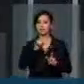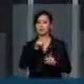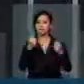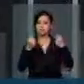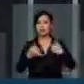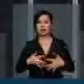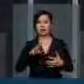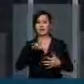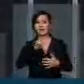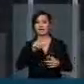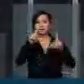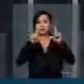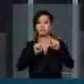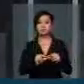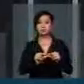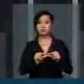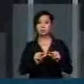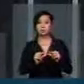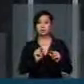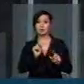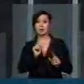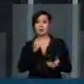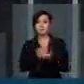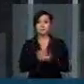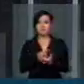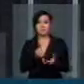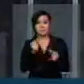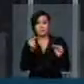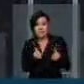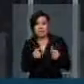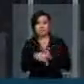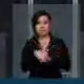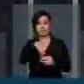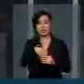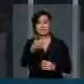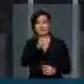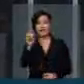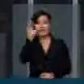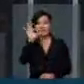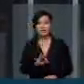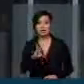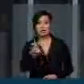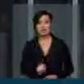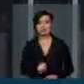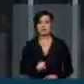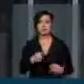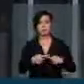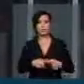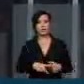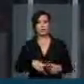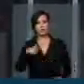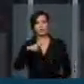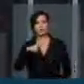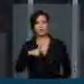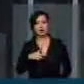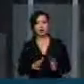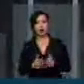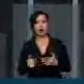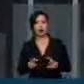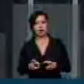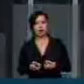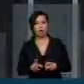em 100 vezes, como disse o ministro do STF. Porque o financiamento privado cobra a corrupção depois, sai 100 vezes